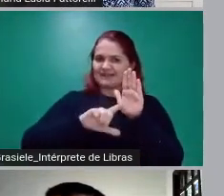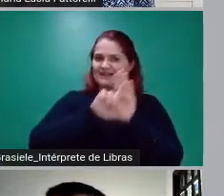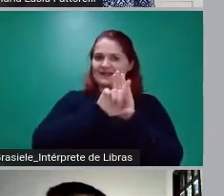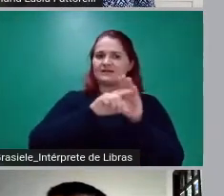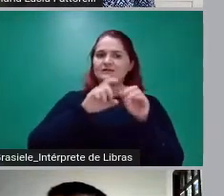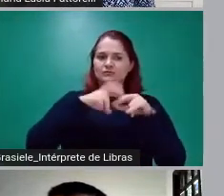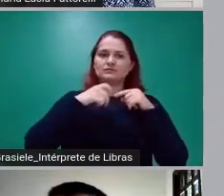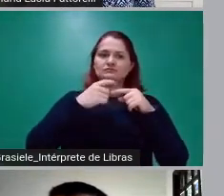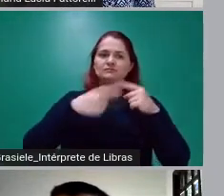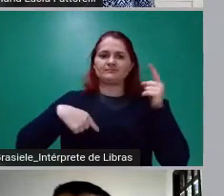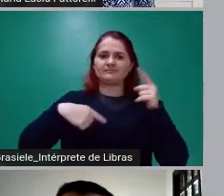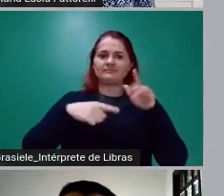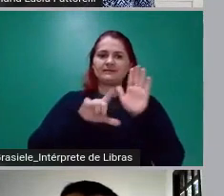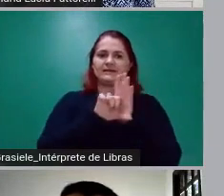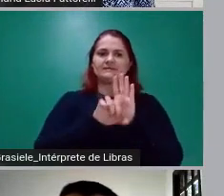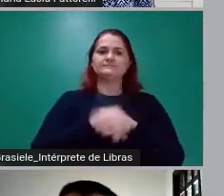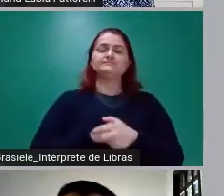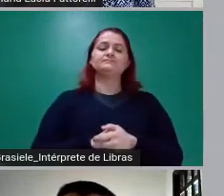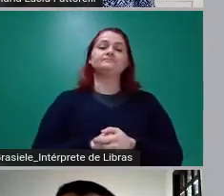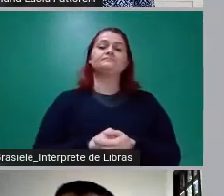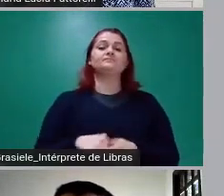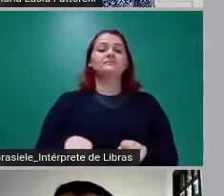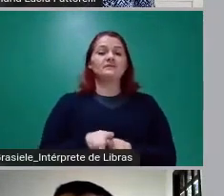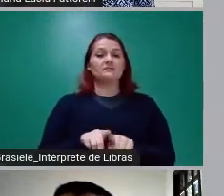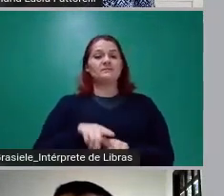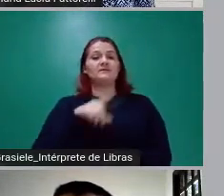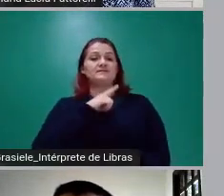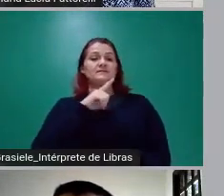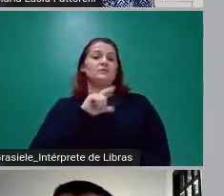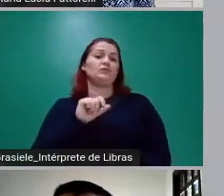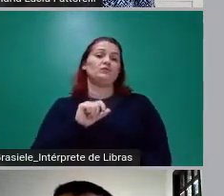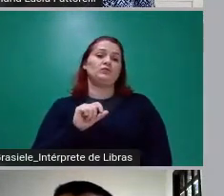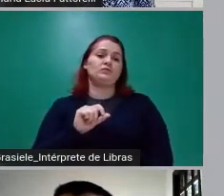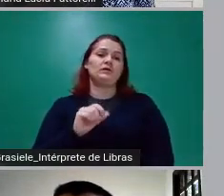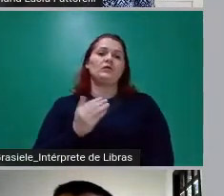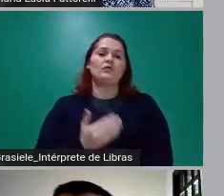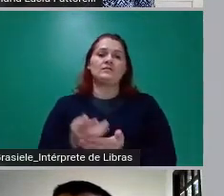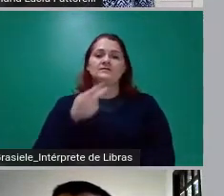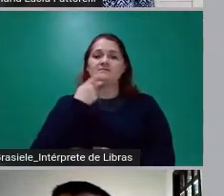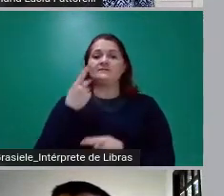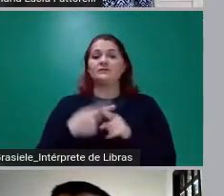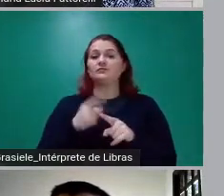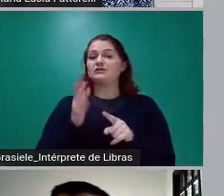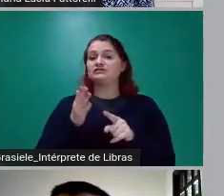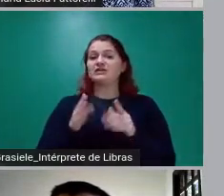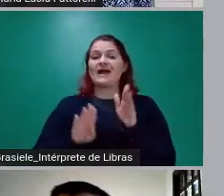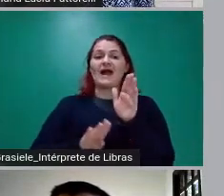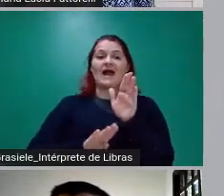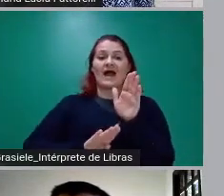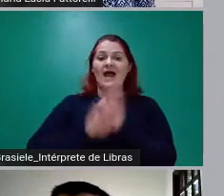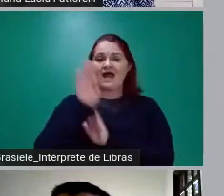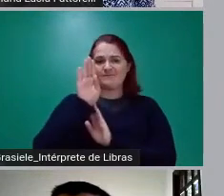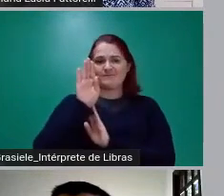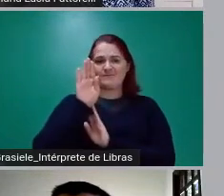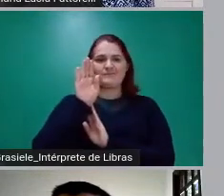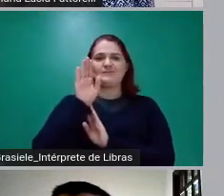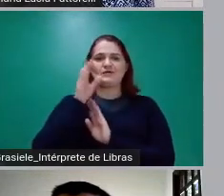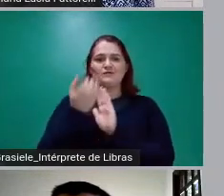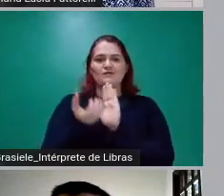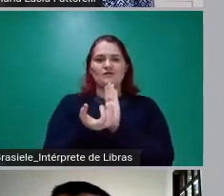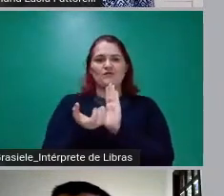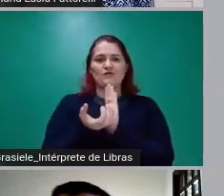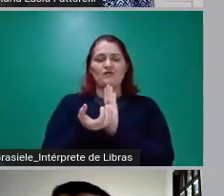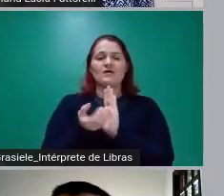as operações compromissadas, e agora a gente já pode começar a falar, porque foi aprovado no Congresso, os depósitos voluntários remunerados, que